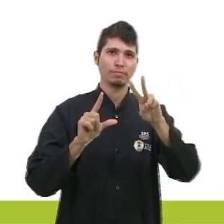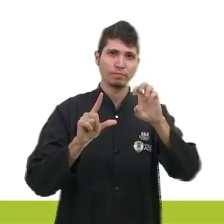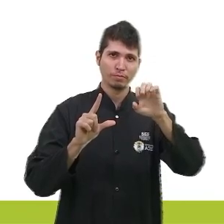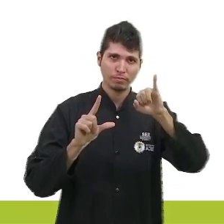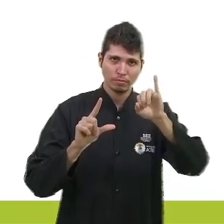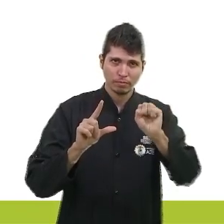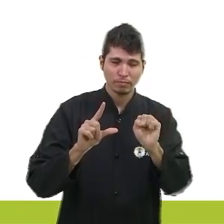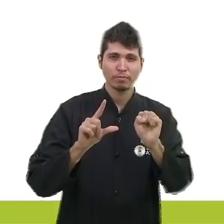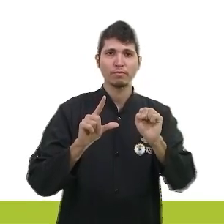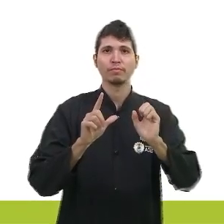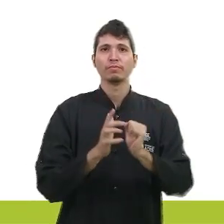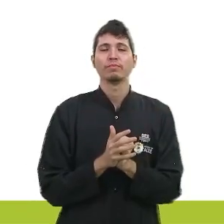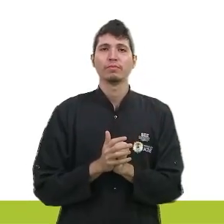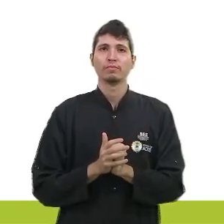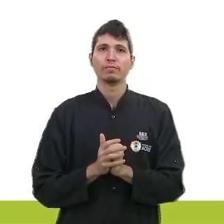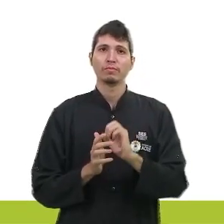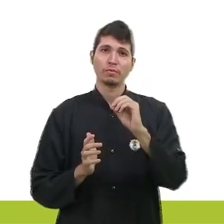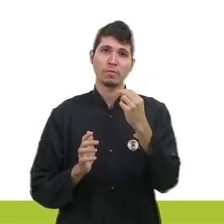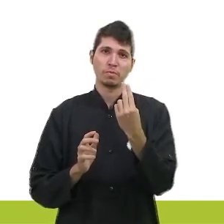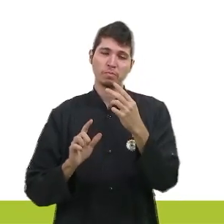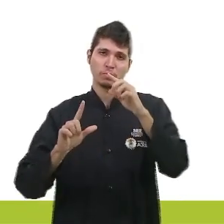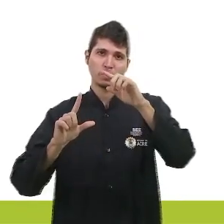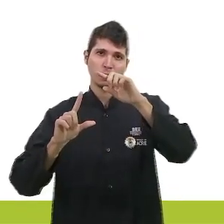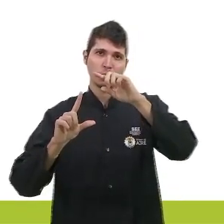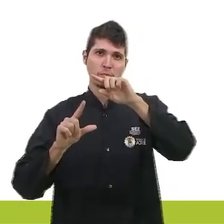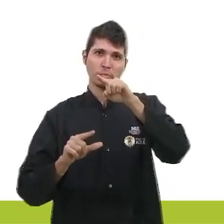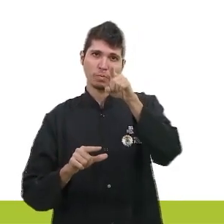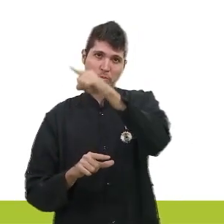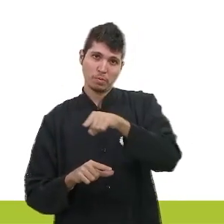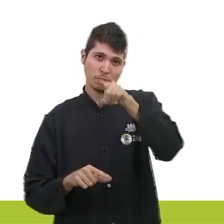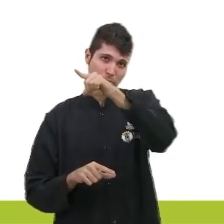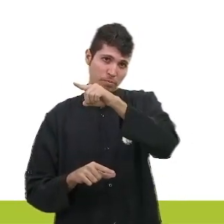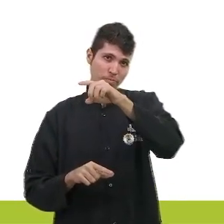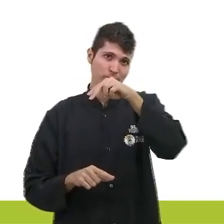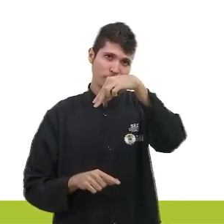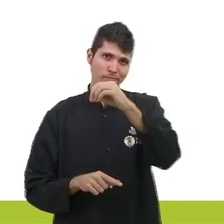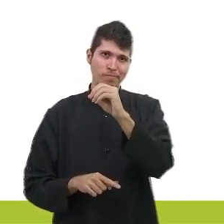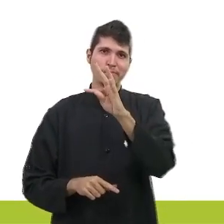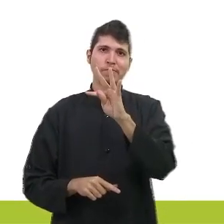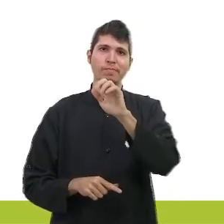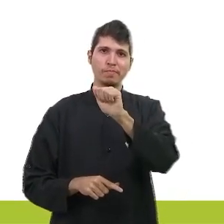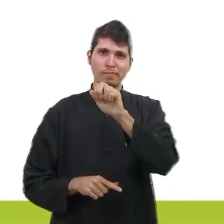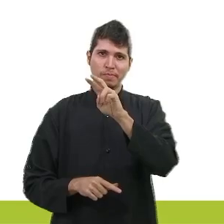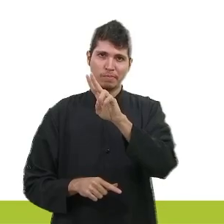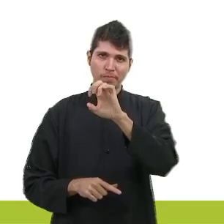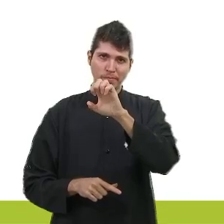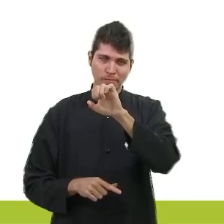Essas tabelas podem ser entendidas da seguinte maneira. Aqui na